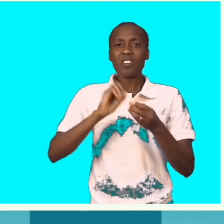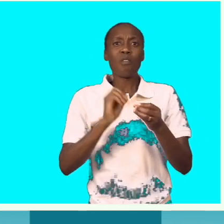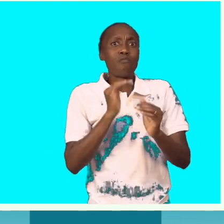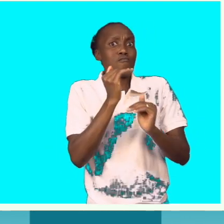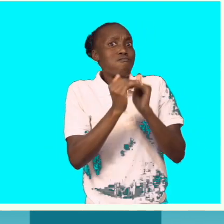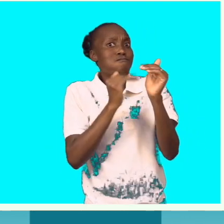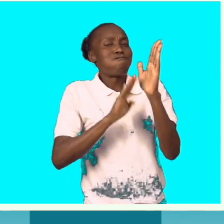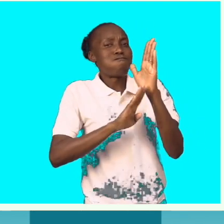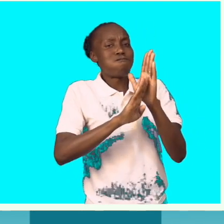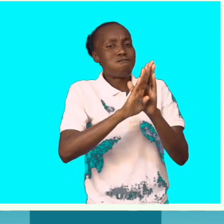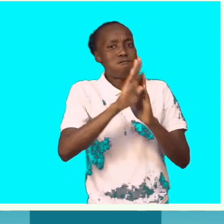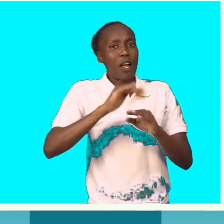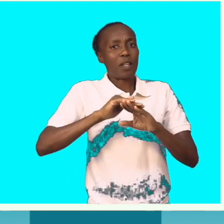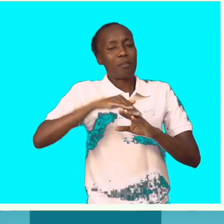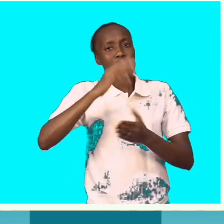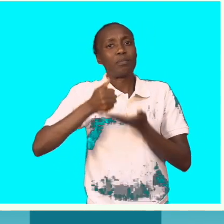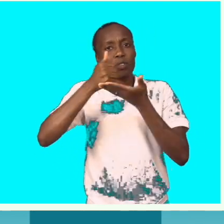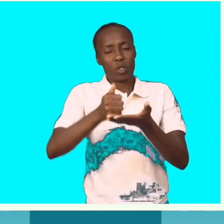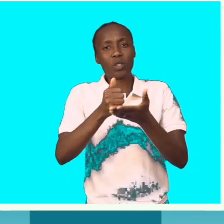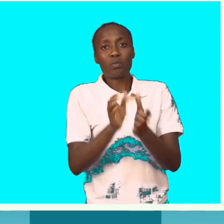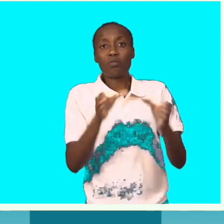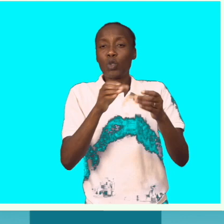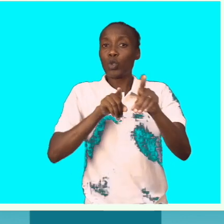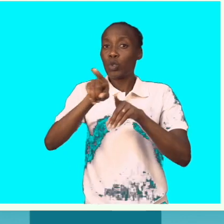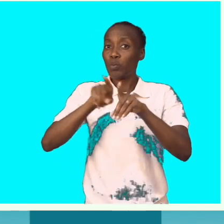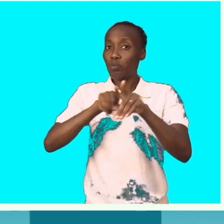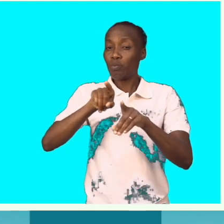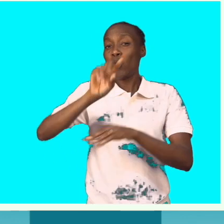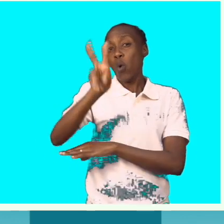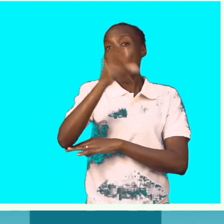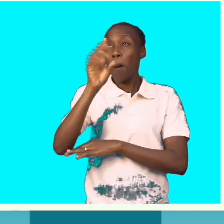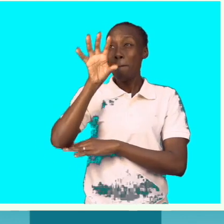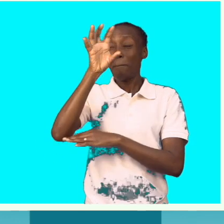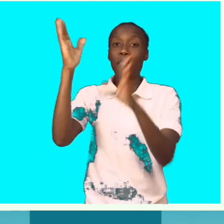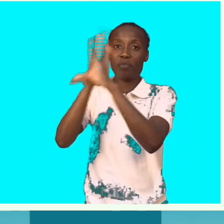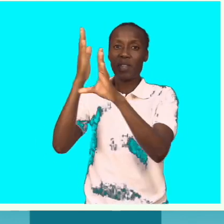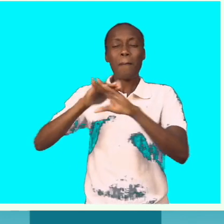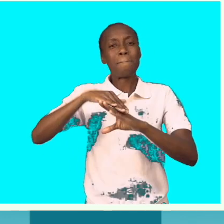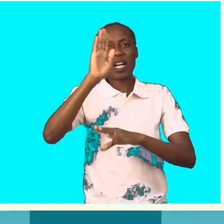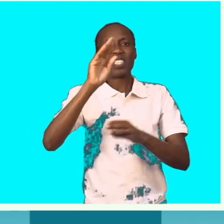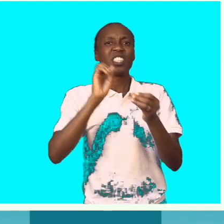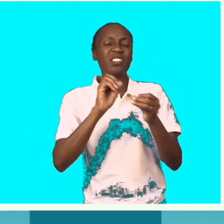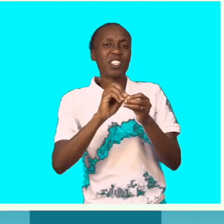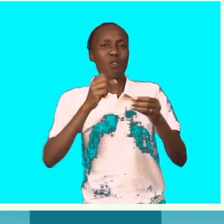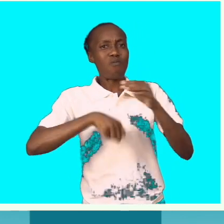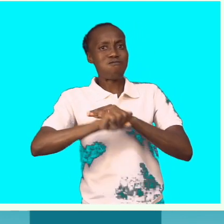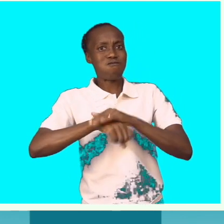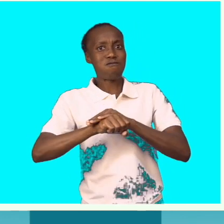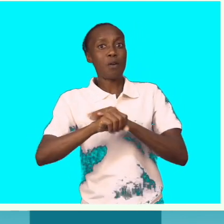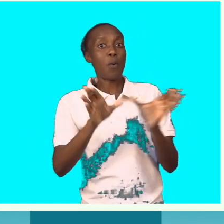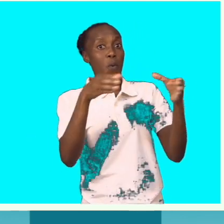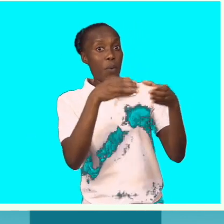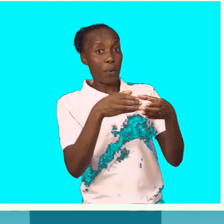divisão e evoluir mais, para ajudar mais o clube. Jogar fora do país, nas equipes grandes, marcar mais golos pelo clube, má filha primeiro.